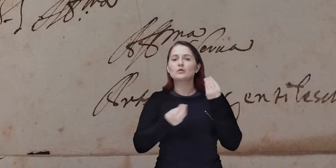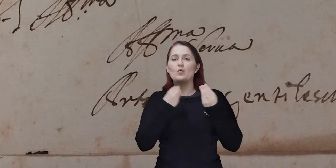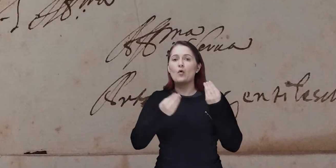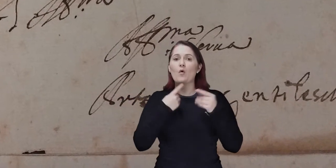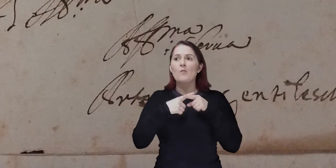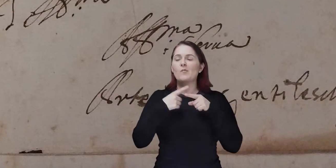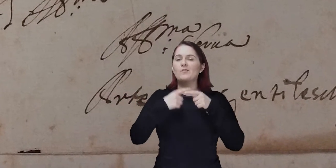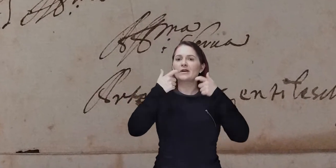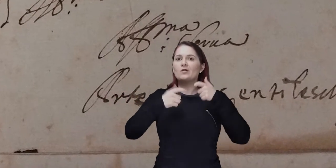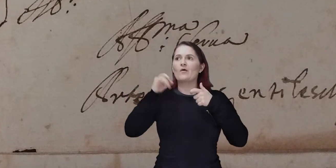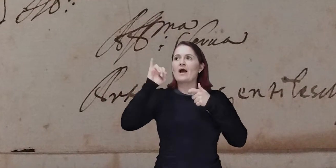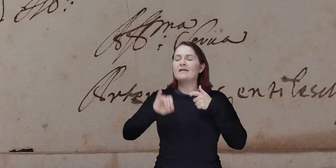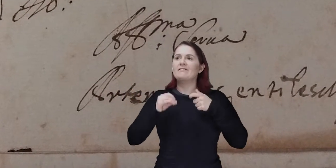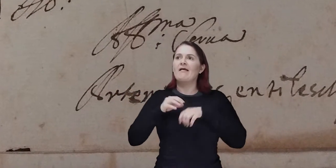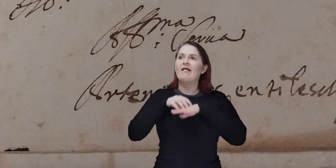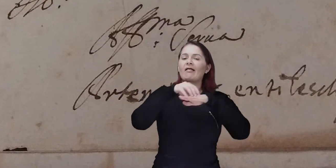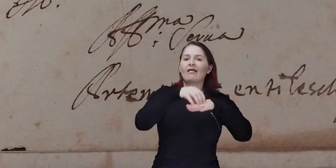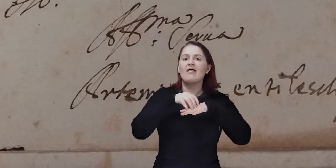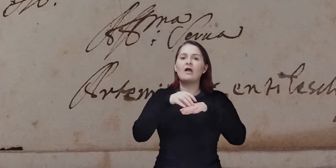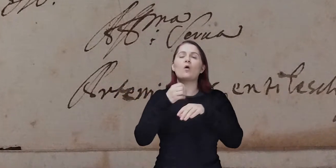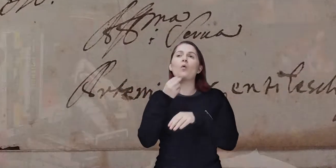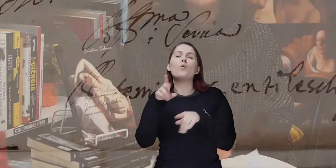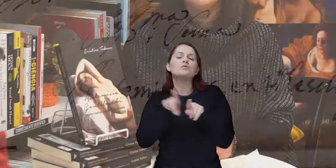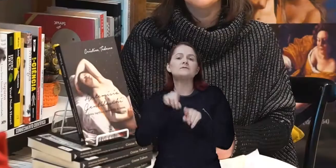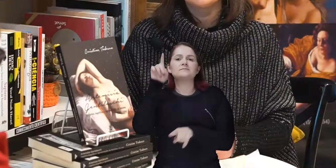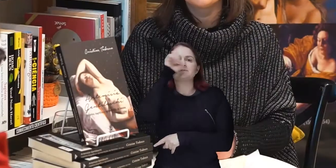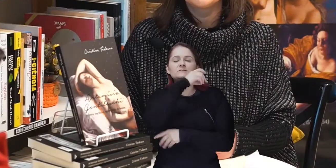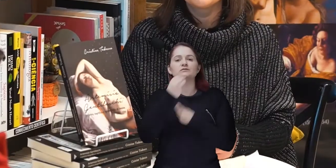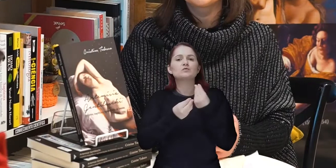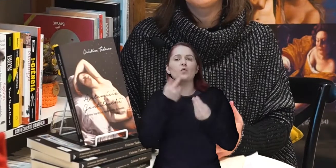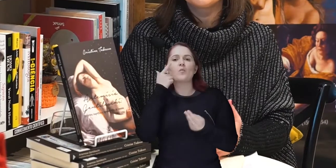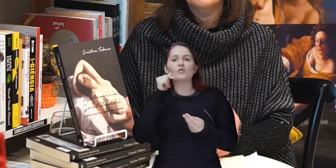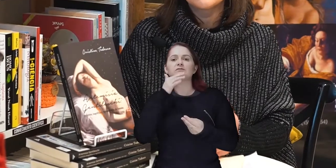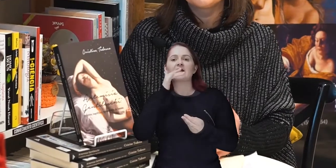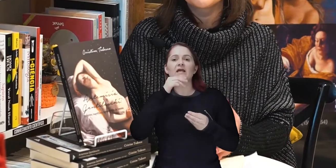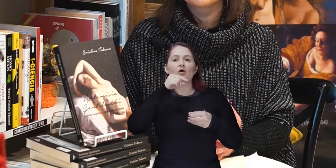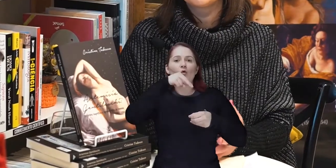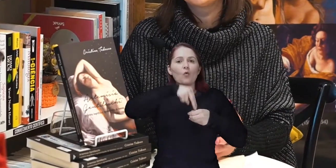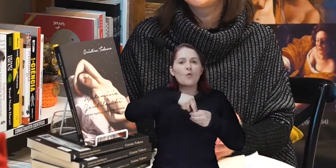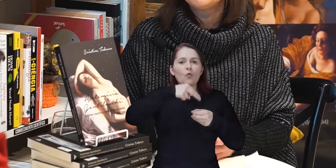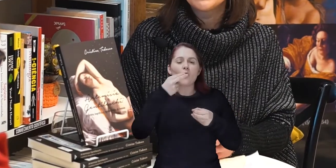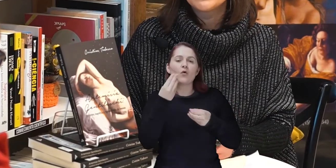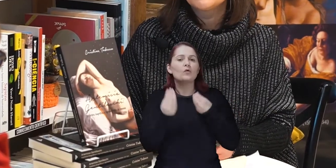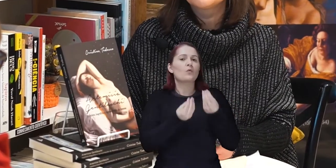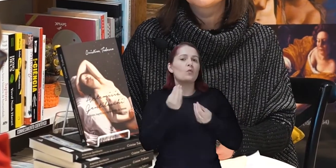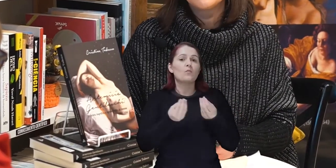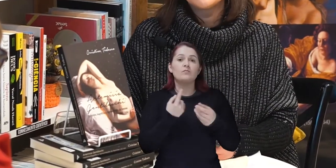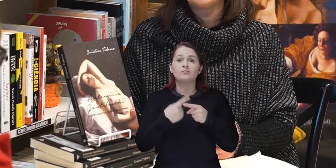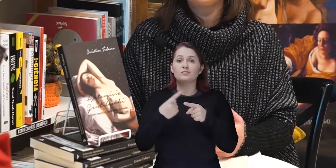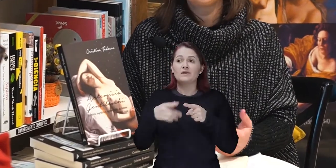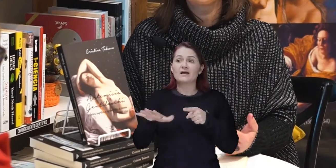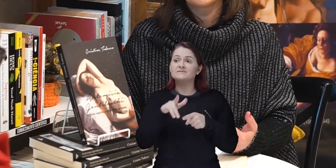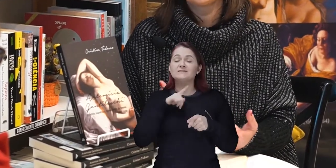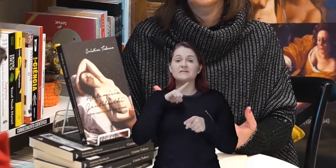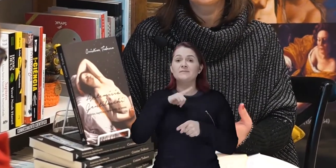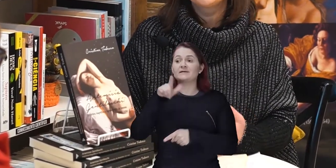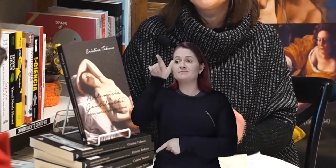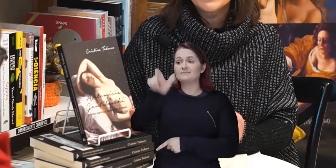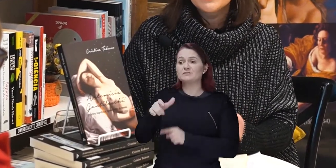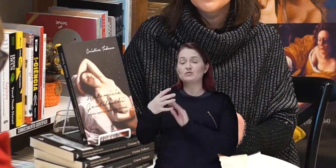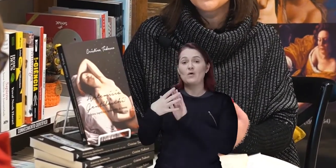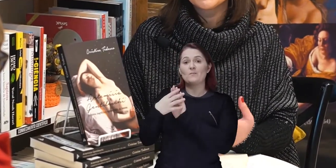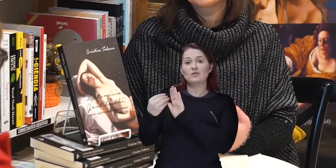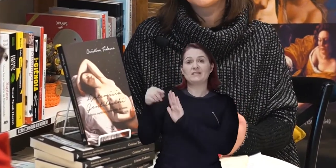transporte de uma pintura de uma região para outra da Península Italiana, ou então as dificuldades para conseguir os pigmentos, a dificuldade com